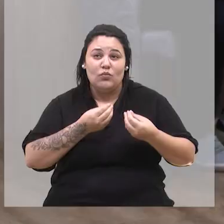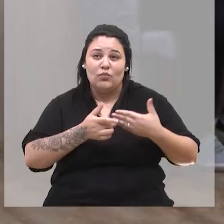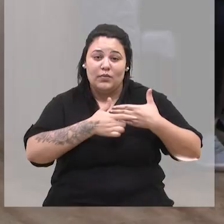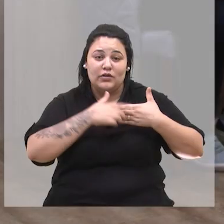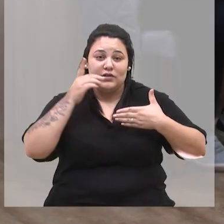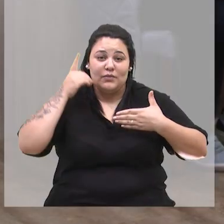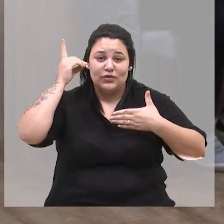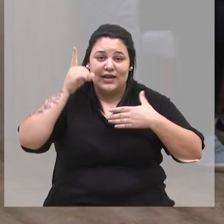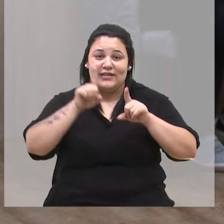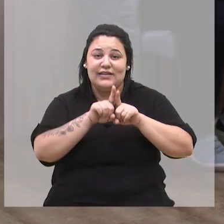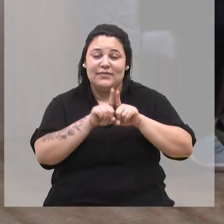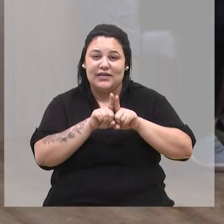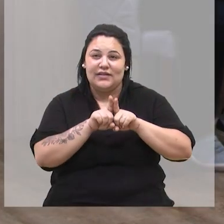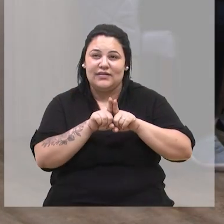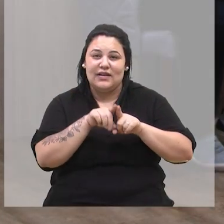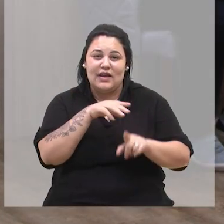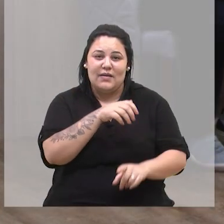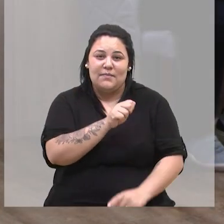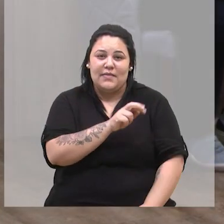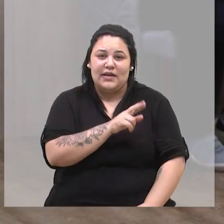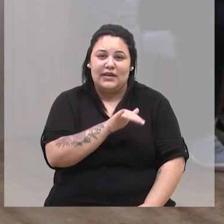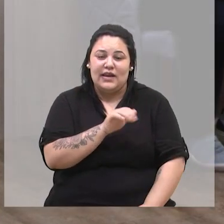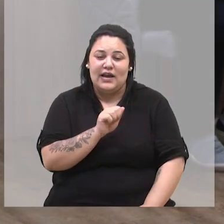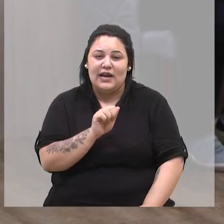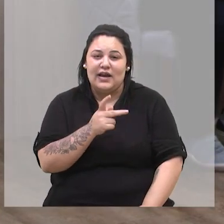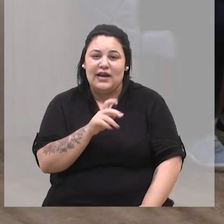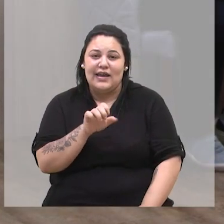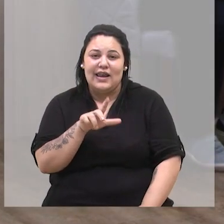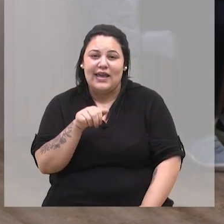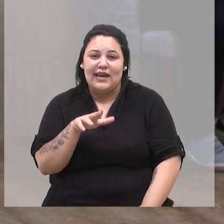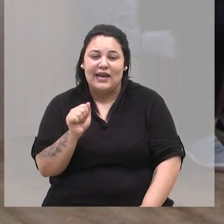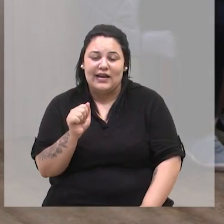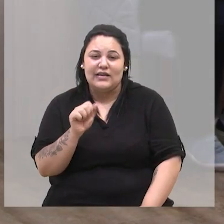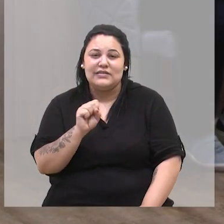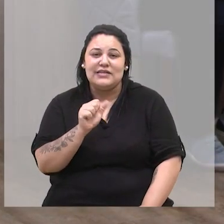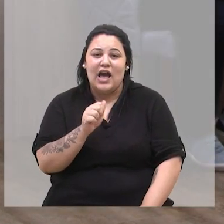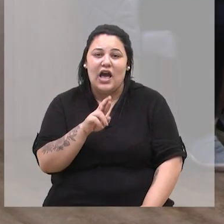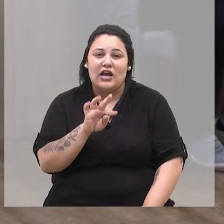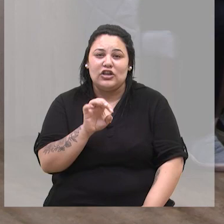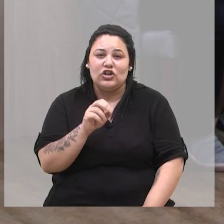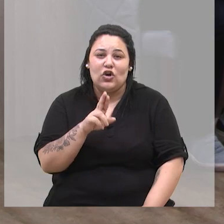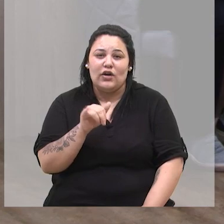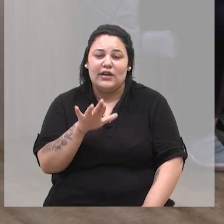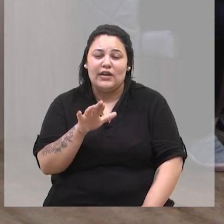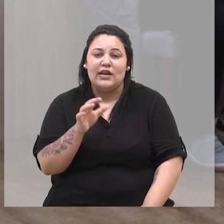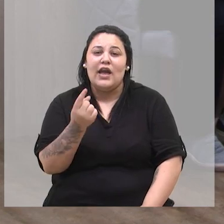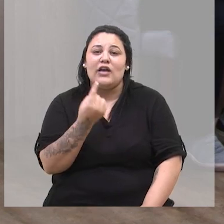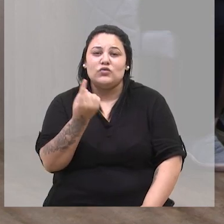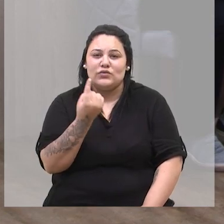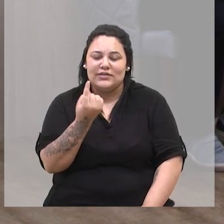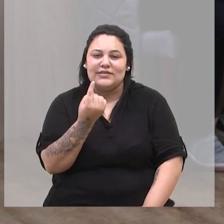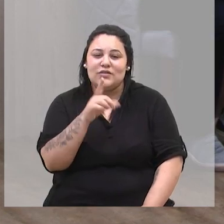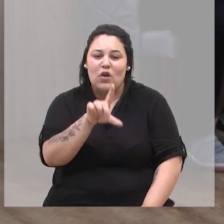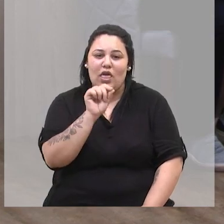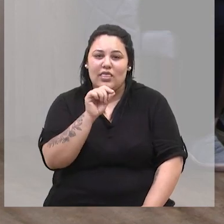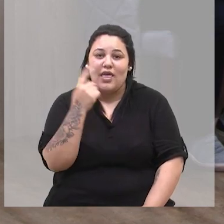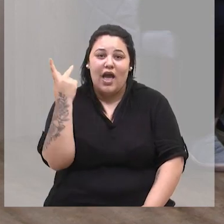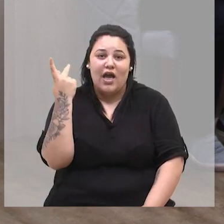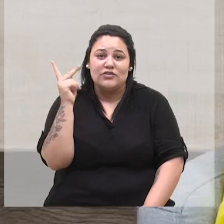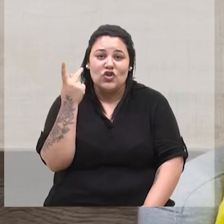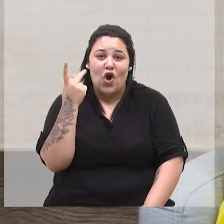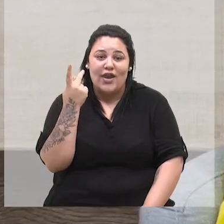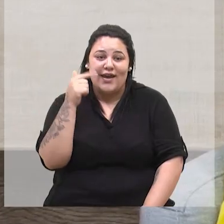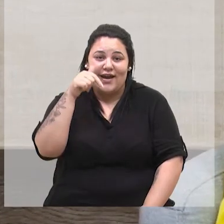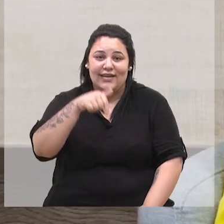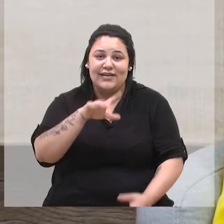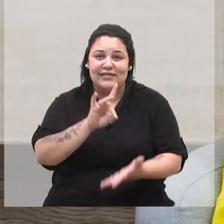deputadas, você vê, a Maria Helena Sartori e eu também fomos as únicas de Caxias eleitas na história da cidade. E